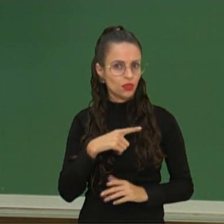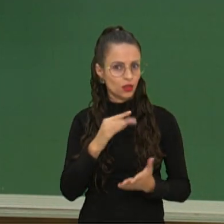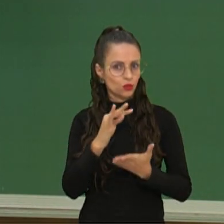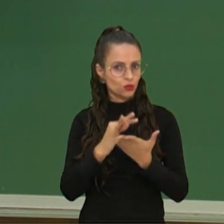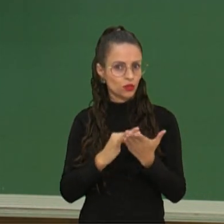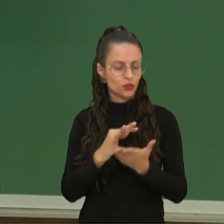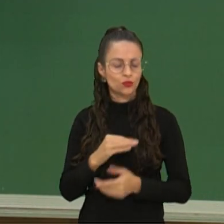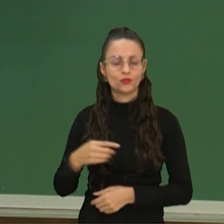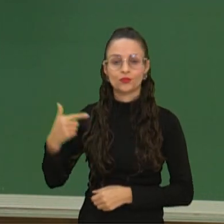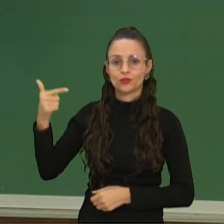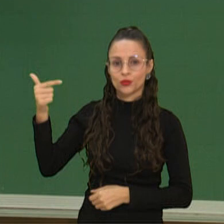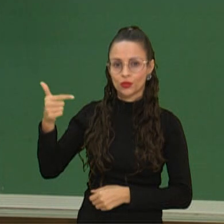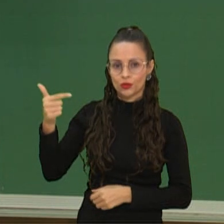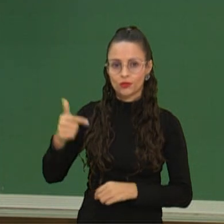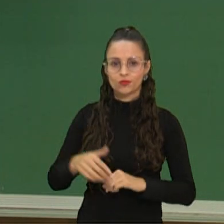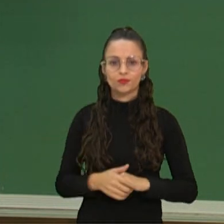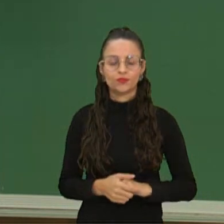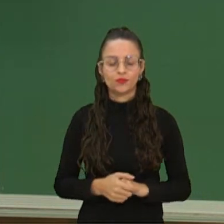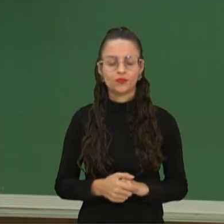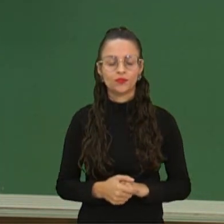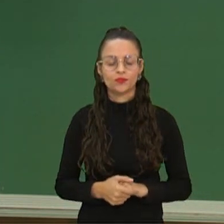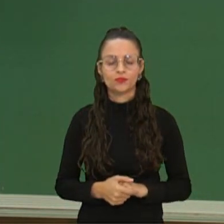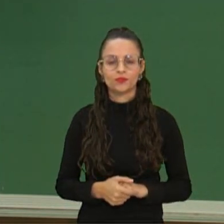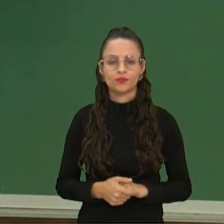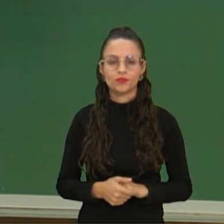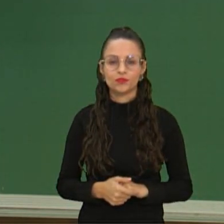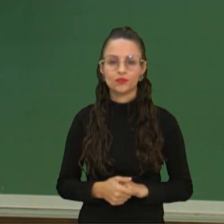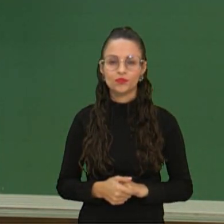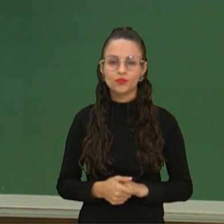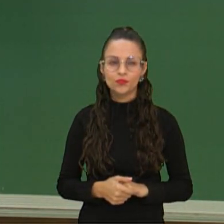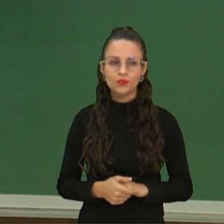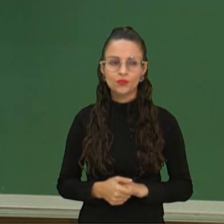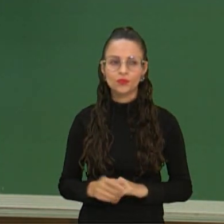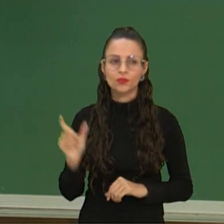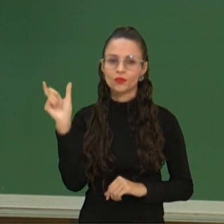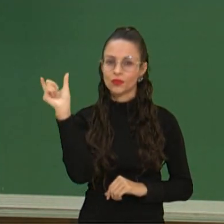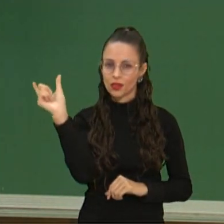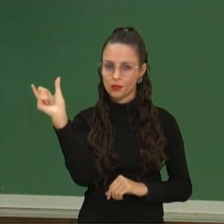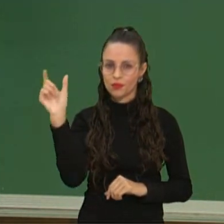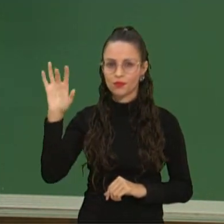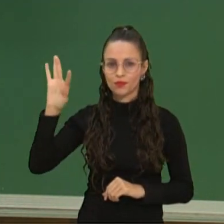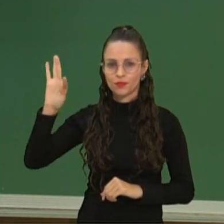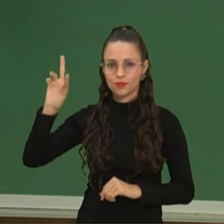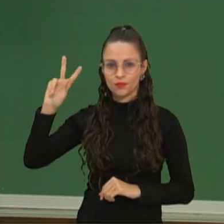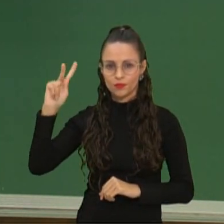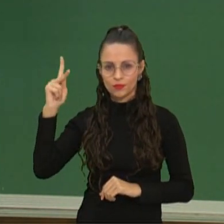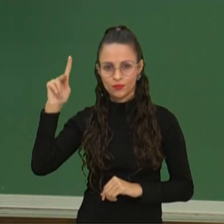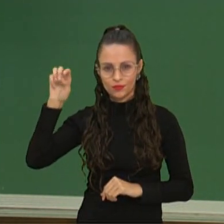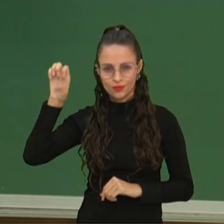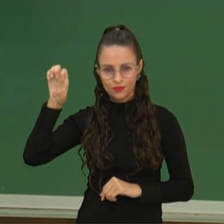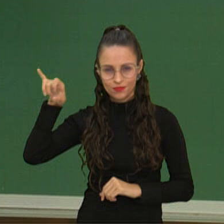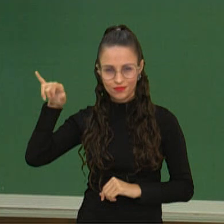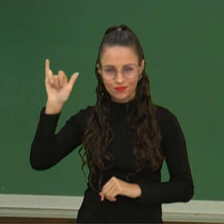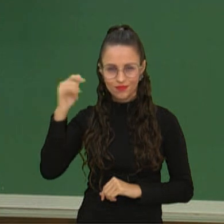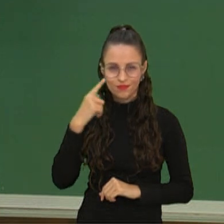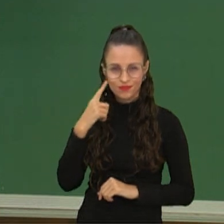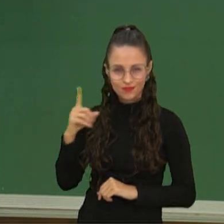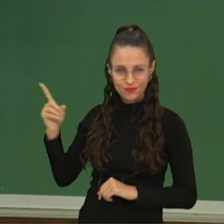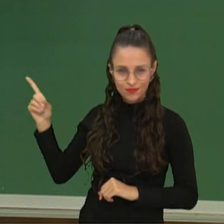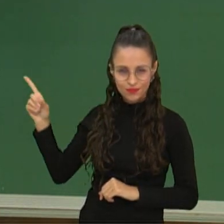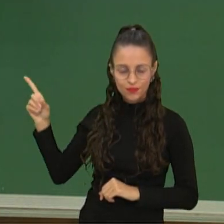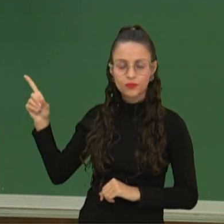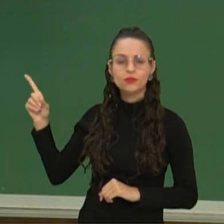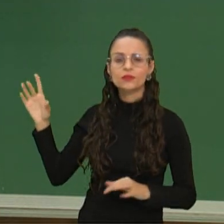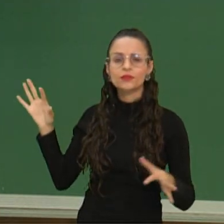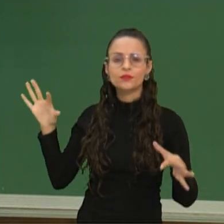word they on line 2 refers to. A palavra they, o pronome they aqui na linha número 2, está bem aqui, ó. Ele